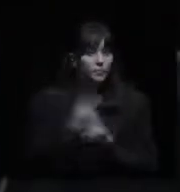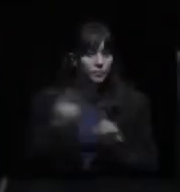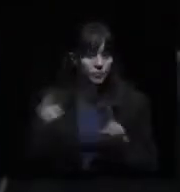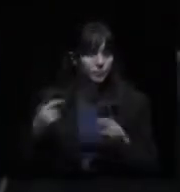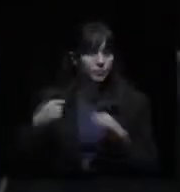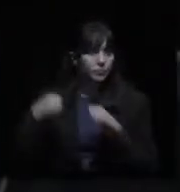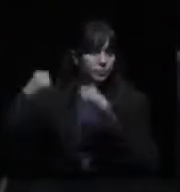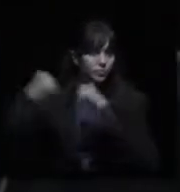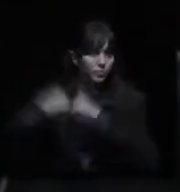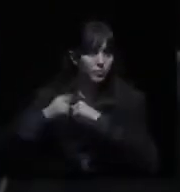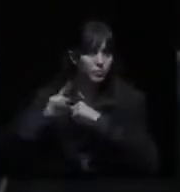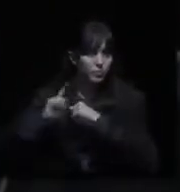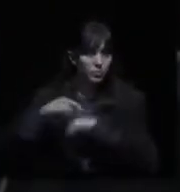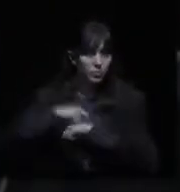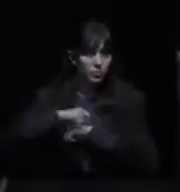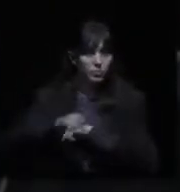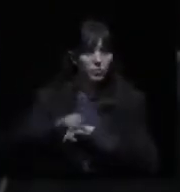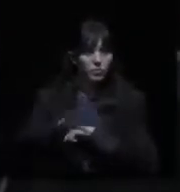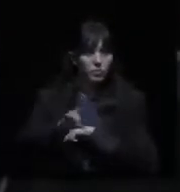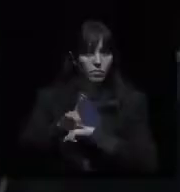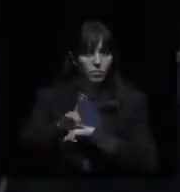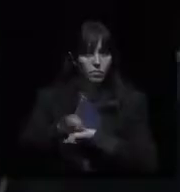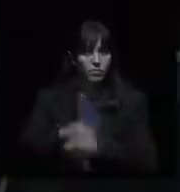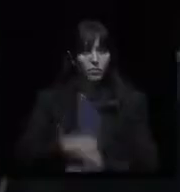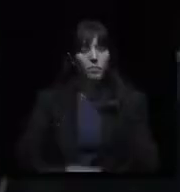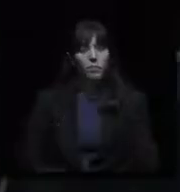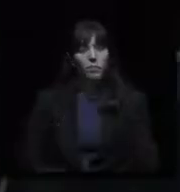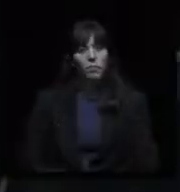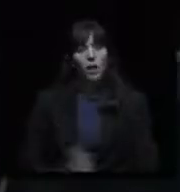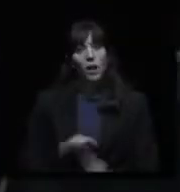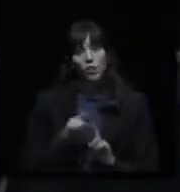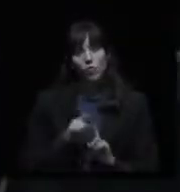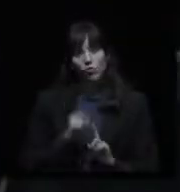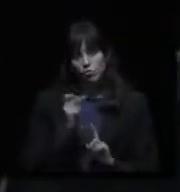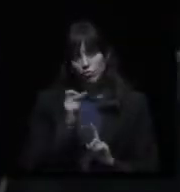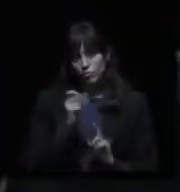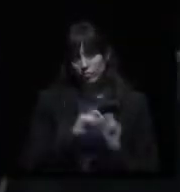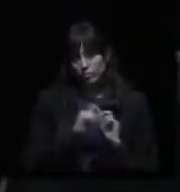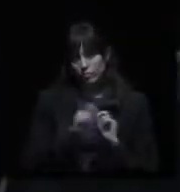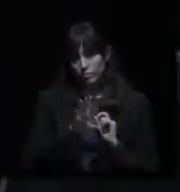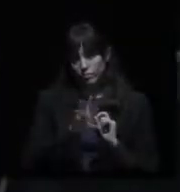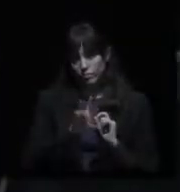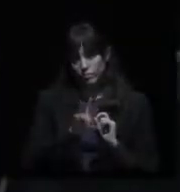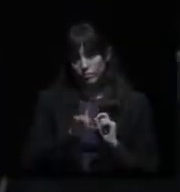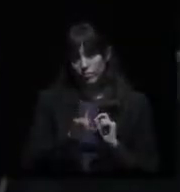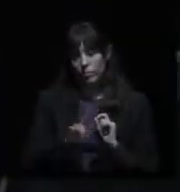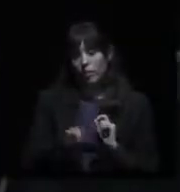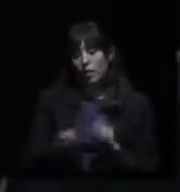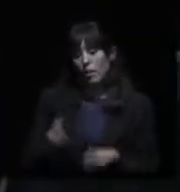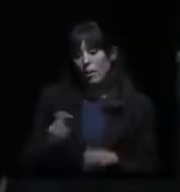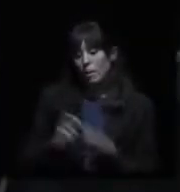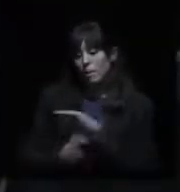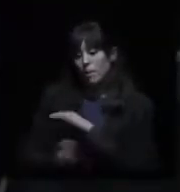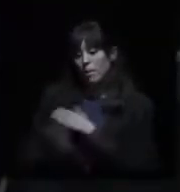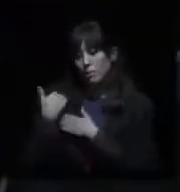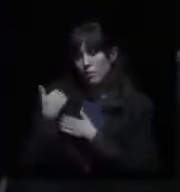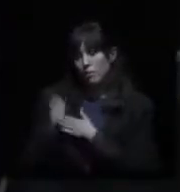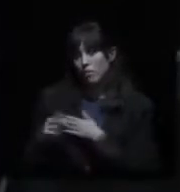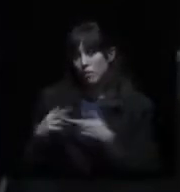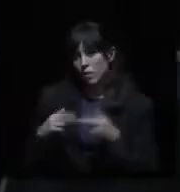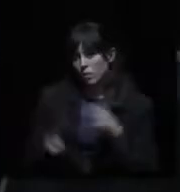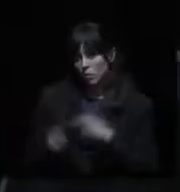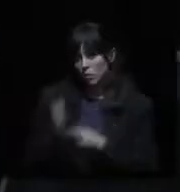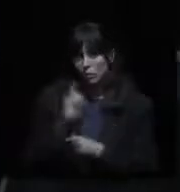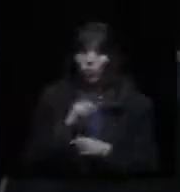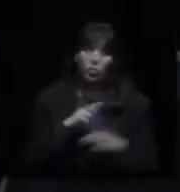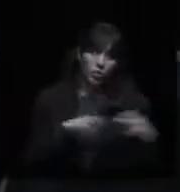de 16 anos. Depois, não sendo o desenvolvimento da rede do metro uma responsabilidade direta da Câmara, mas podendo e devendo a